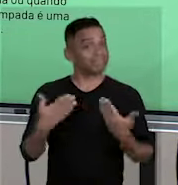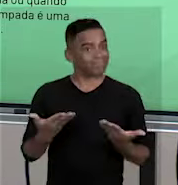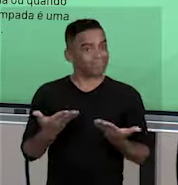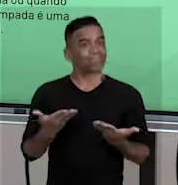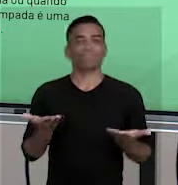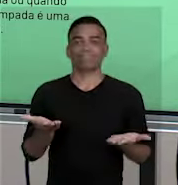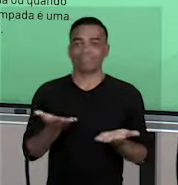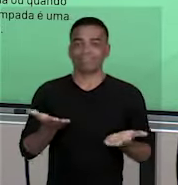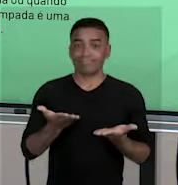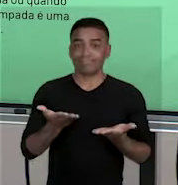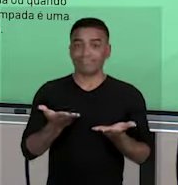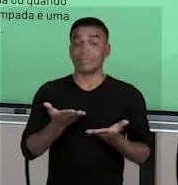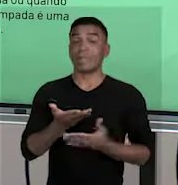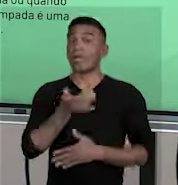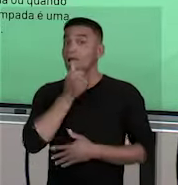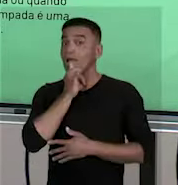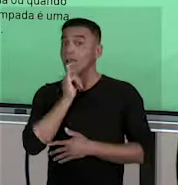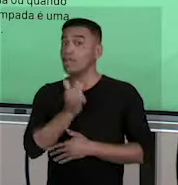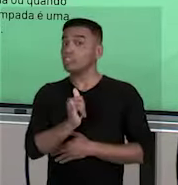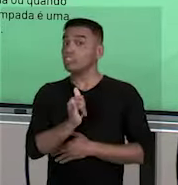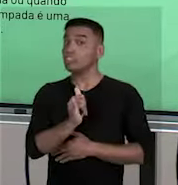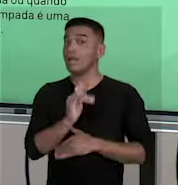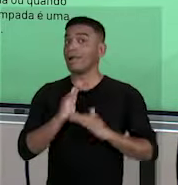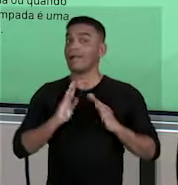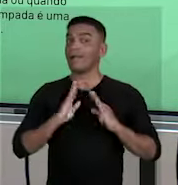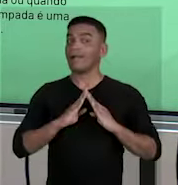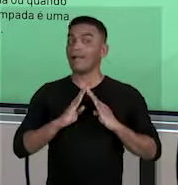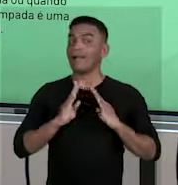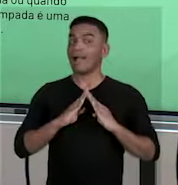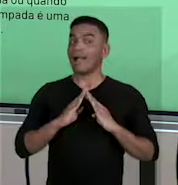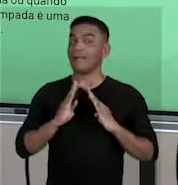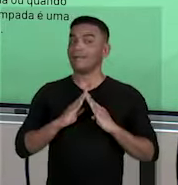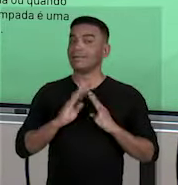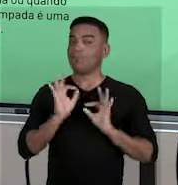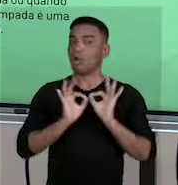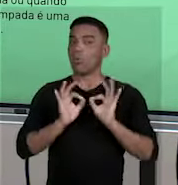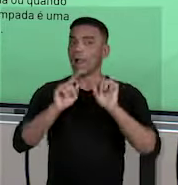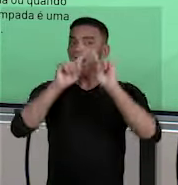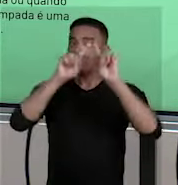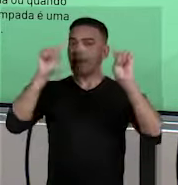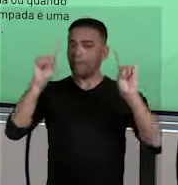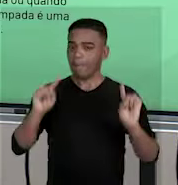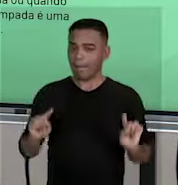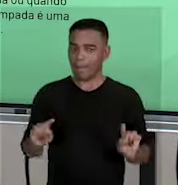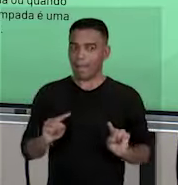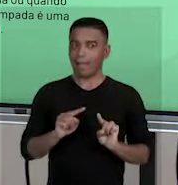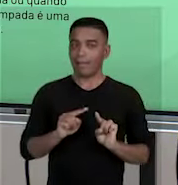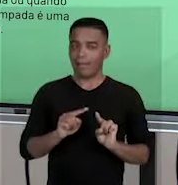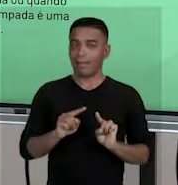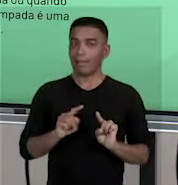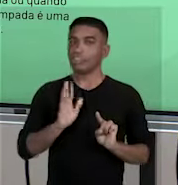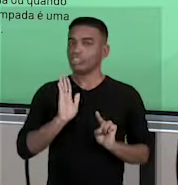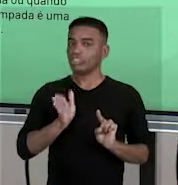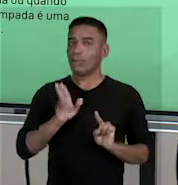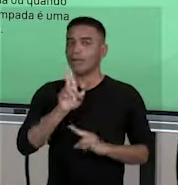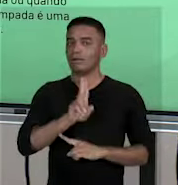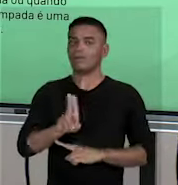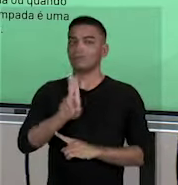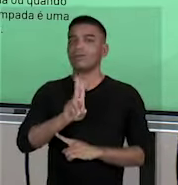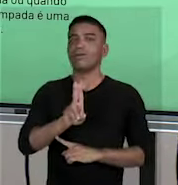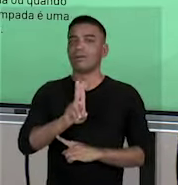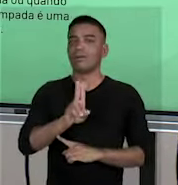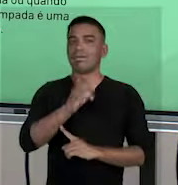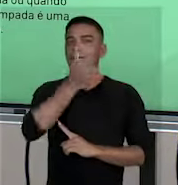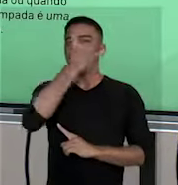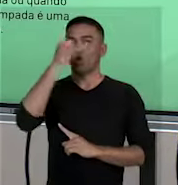Agora, a corrente que a gente utiliza nas nossas casas para montar o circuito elétrico, ela já é utilizada a